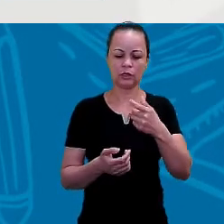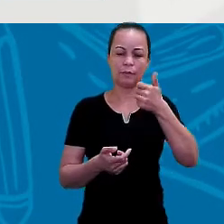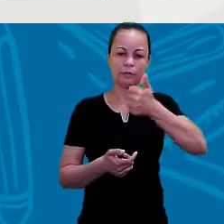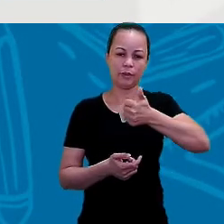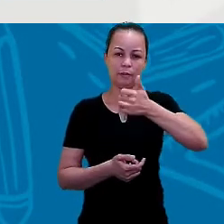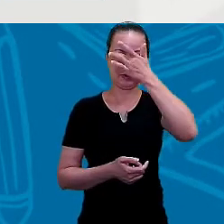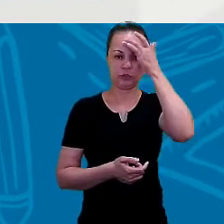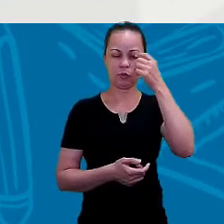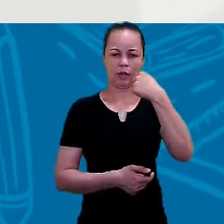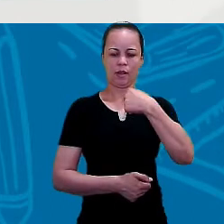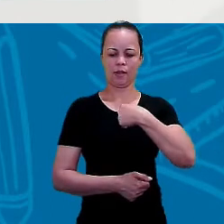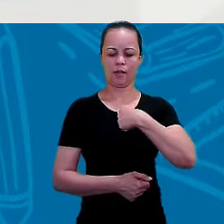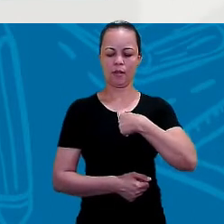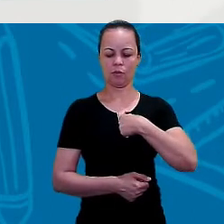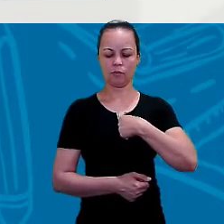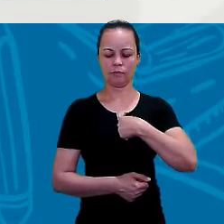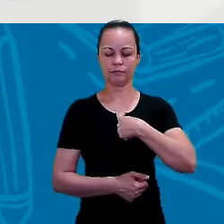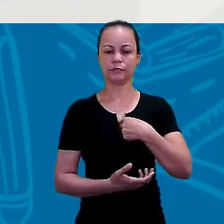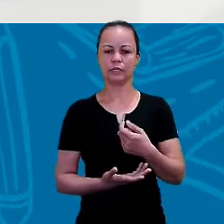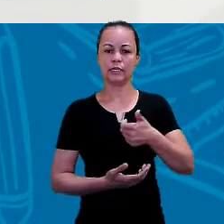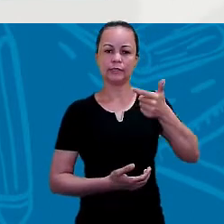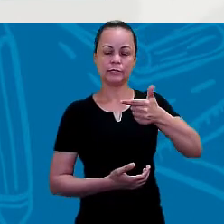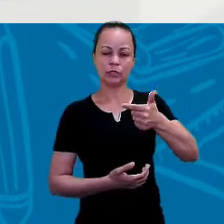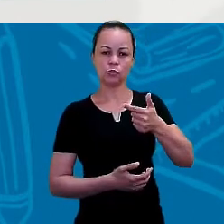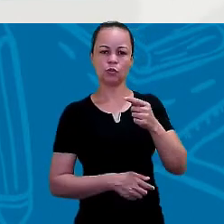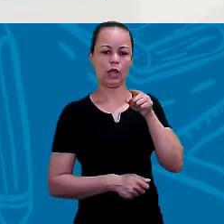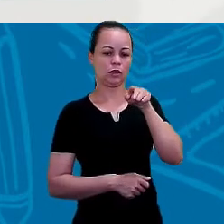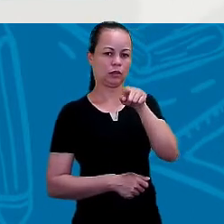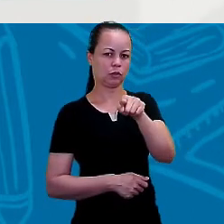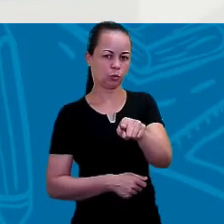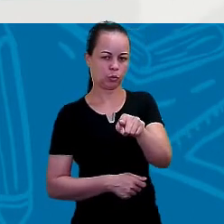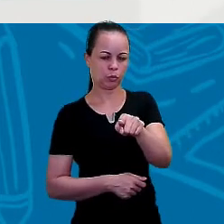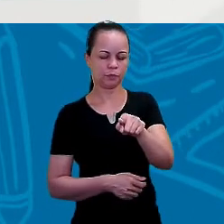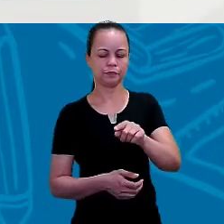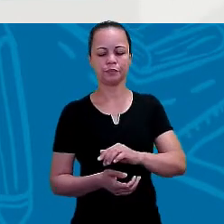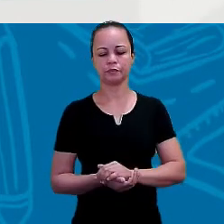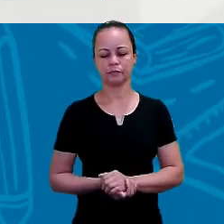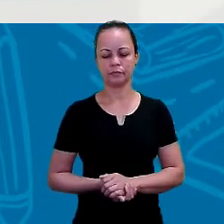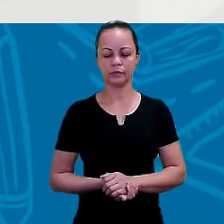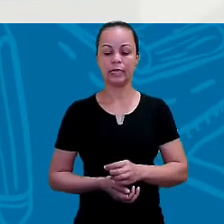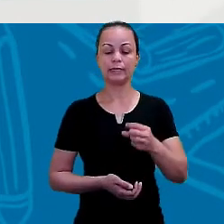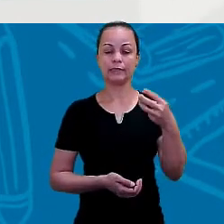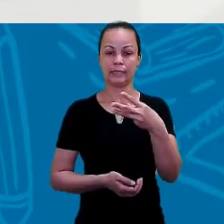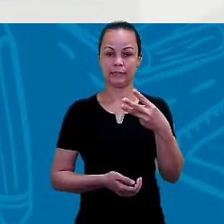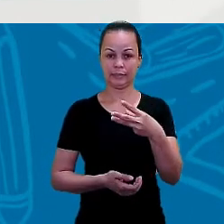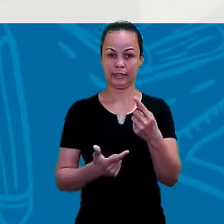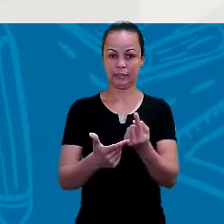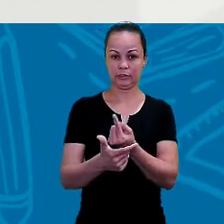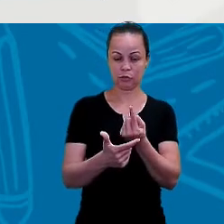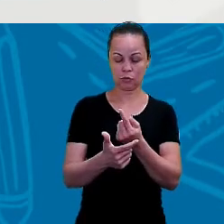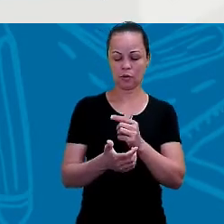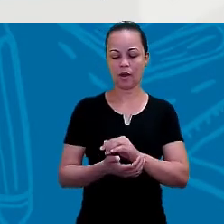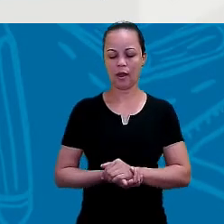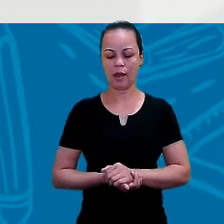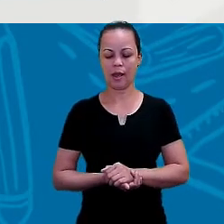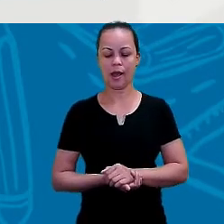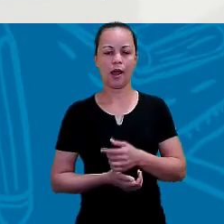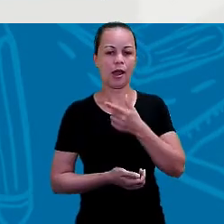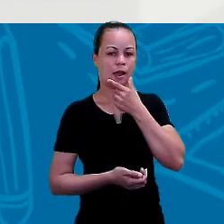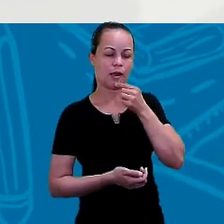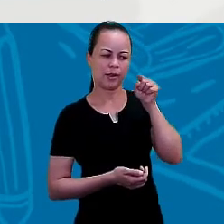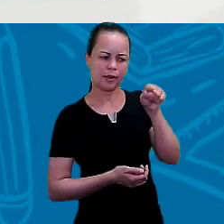Segunda pessoa do singular, tu. Terceira pessoa do singular, ele ou